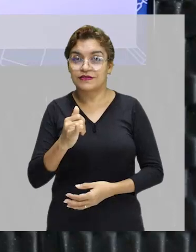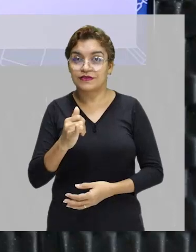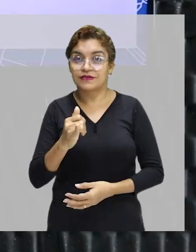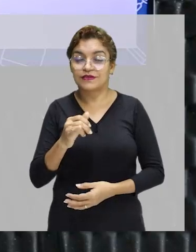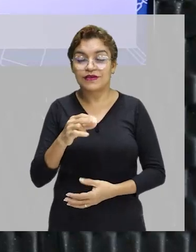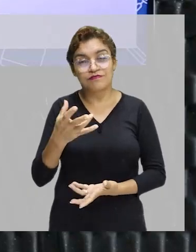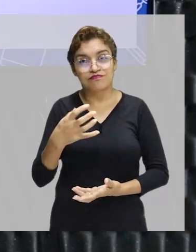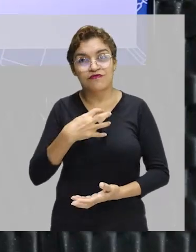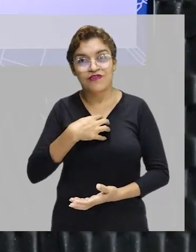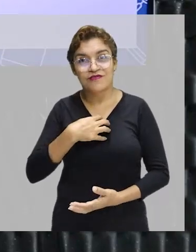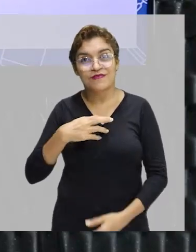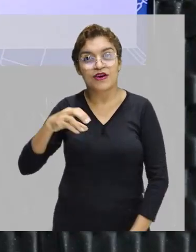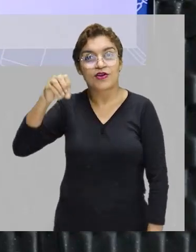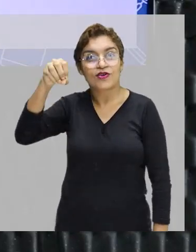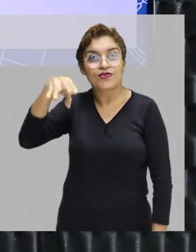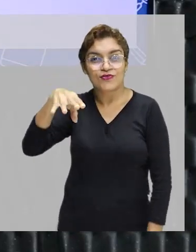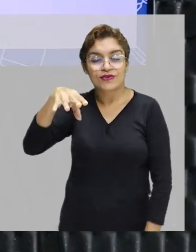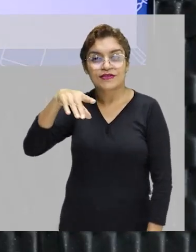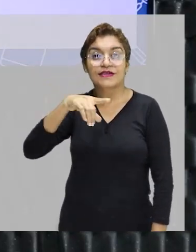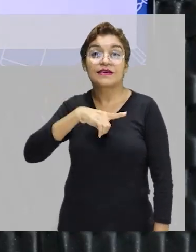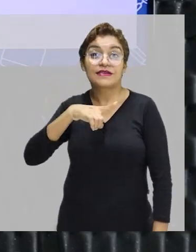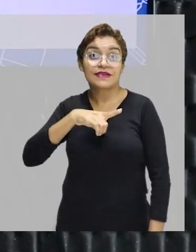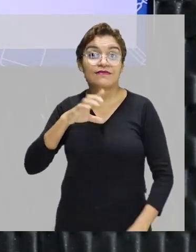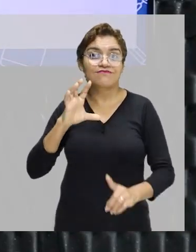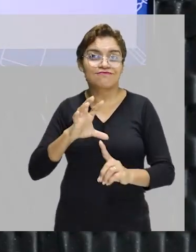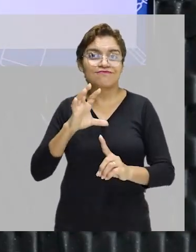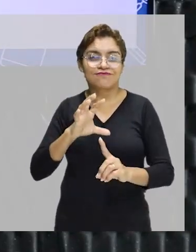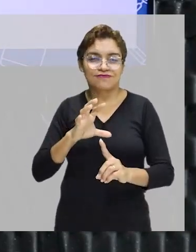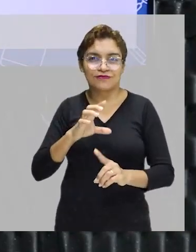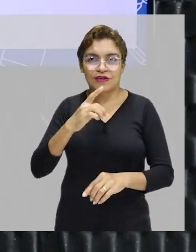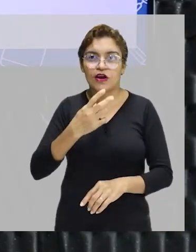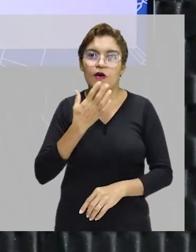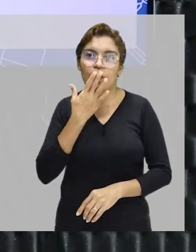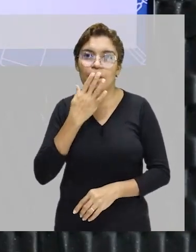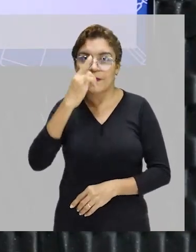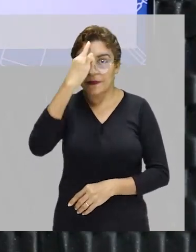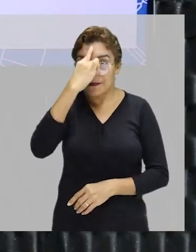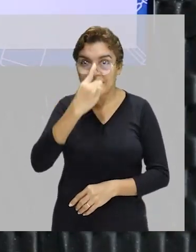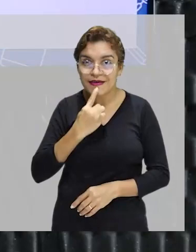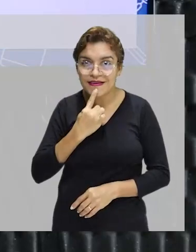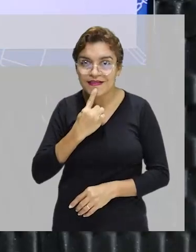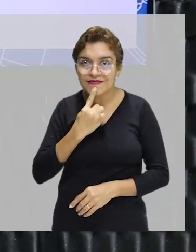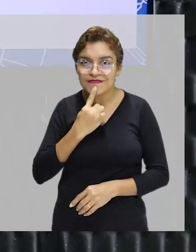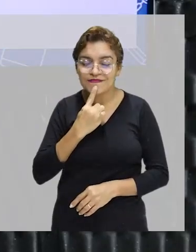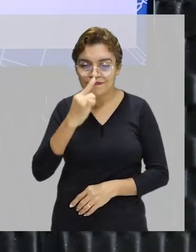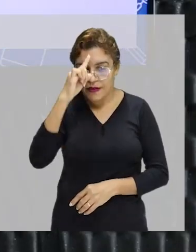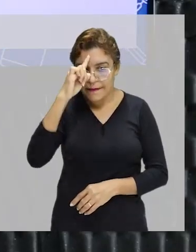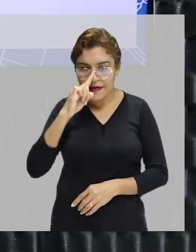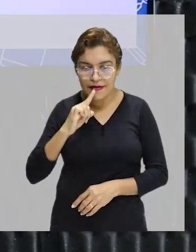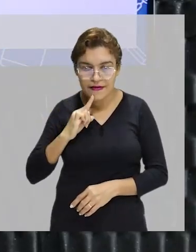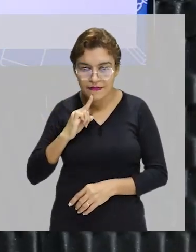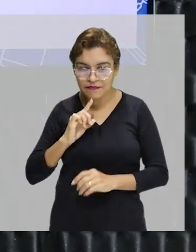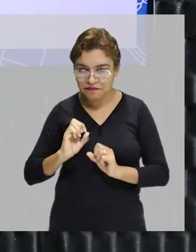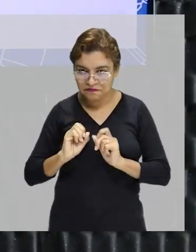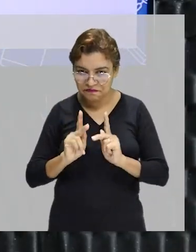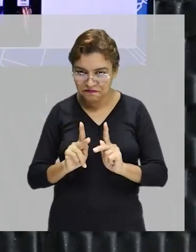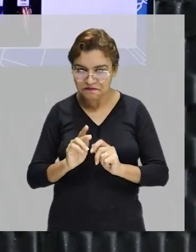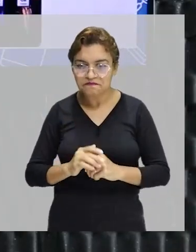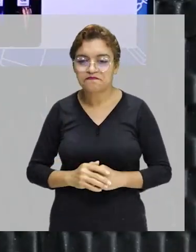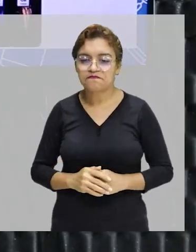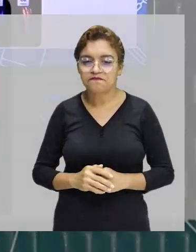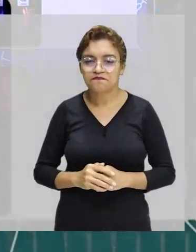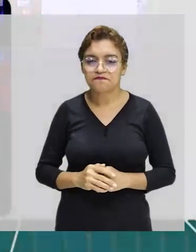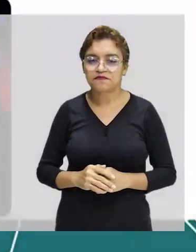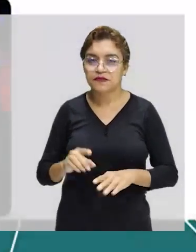luz. E essa luz vai ter essa coloração amarelada. Beleza, turminha? Então, alternativa correta, a letra